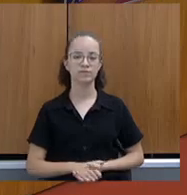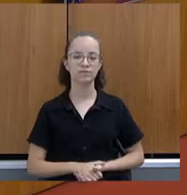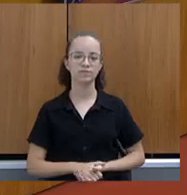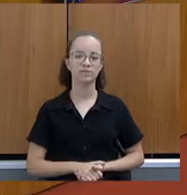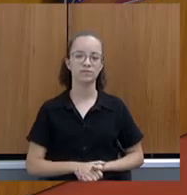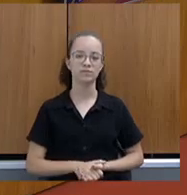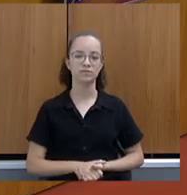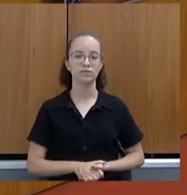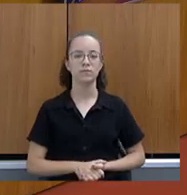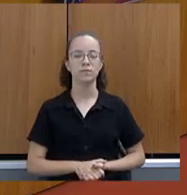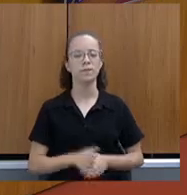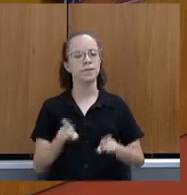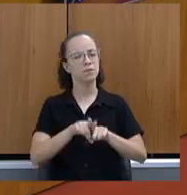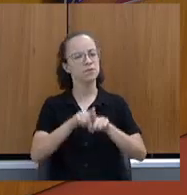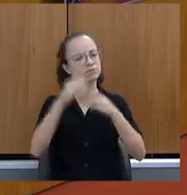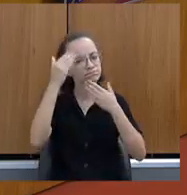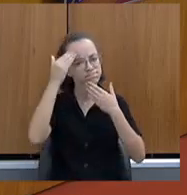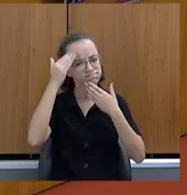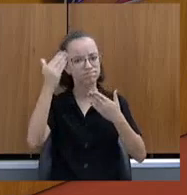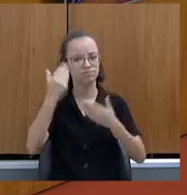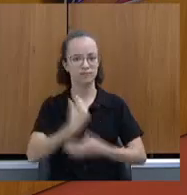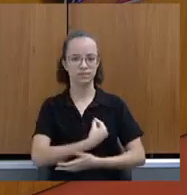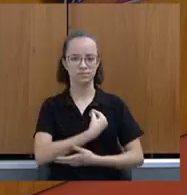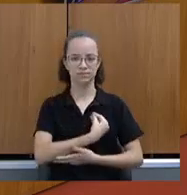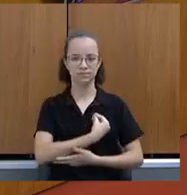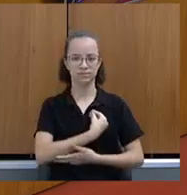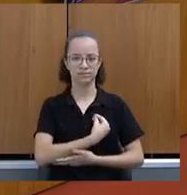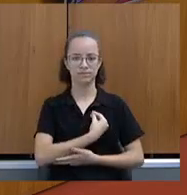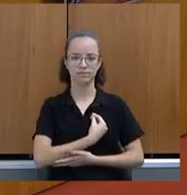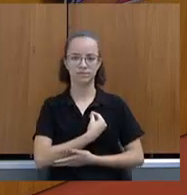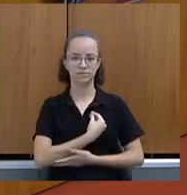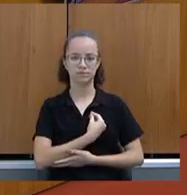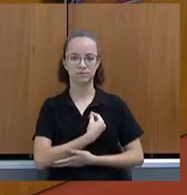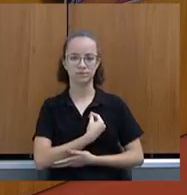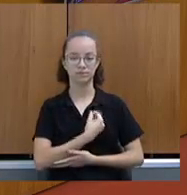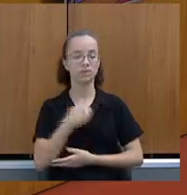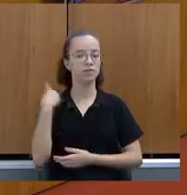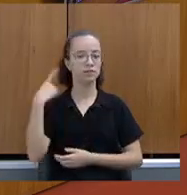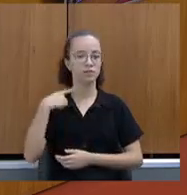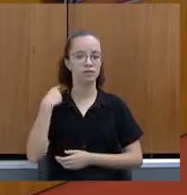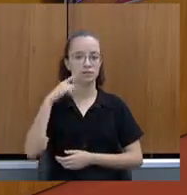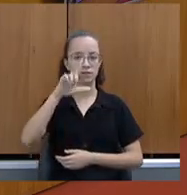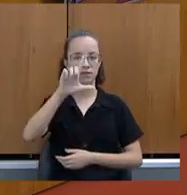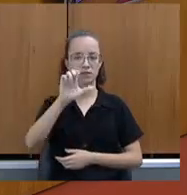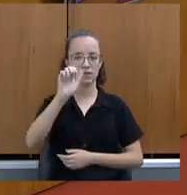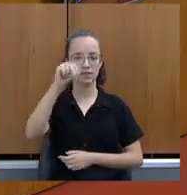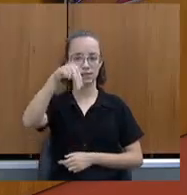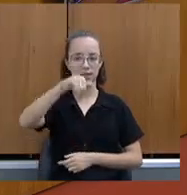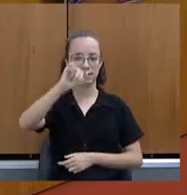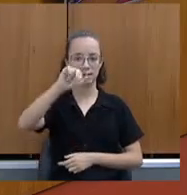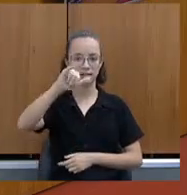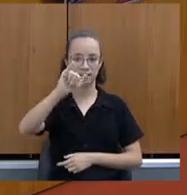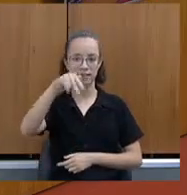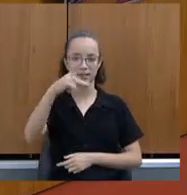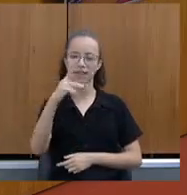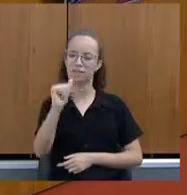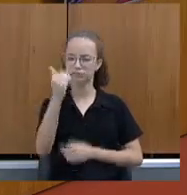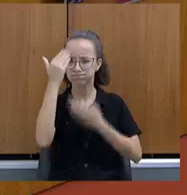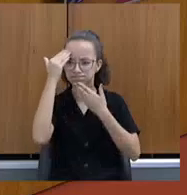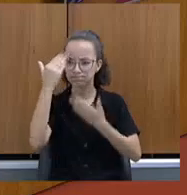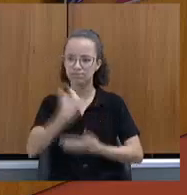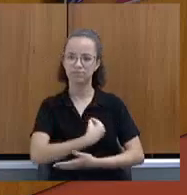registramos também agradecemos a presença aqui entre nós da deputada Leninha Muito obrigado deputada Leninha pela presença